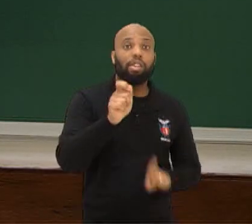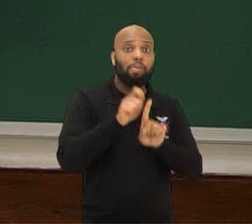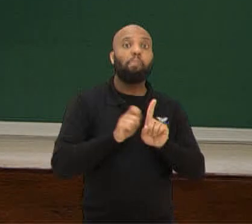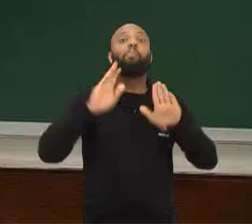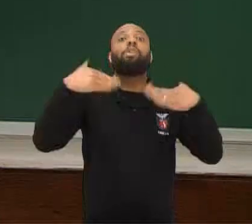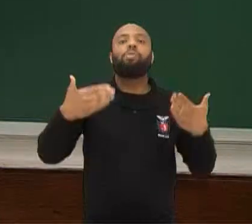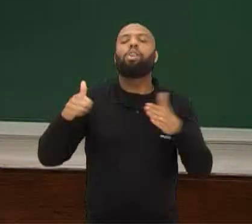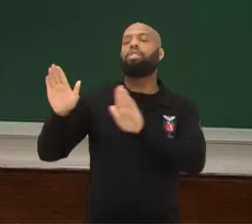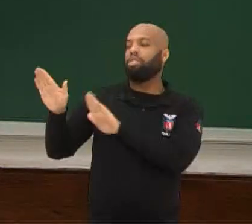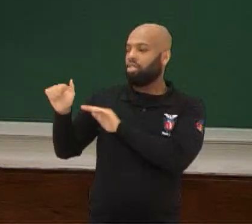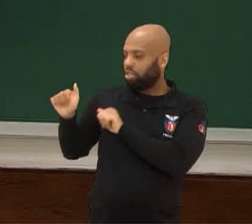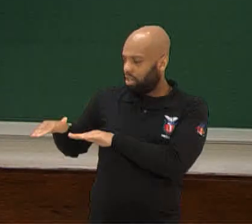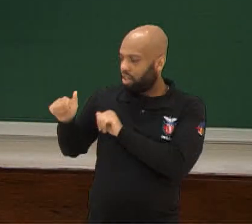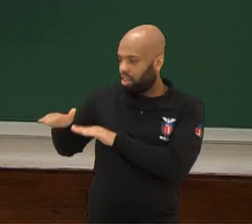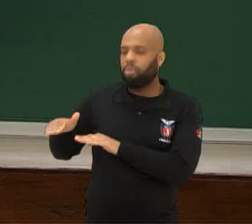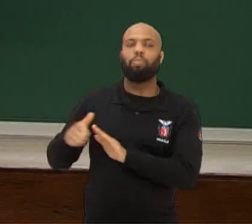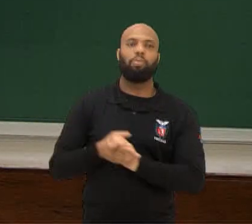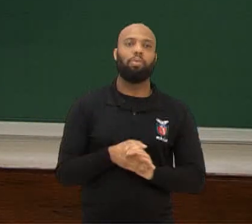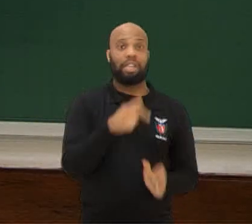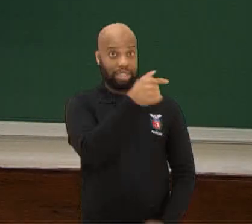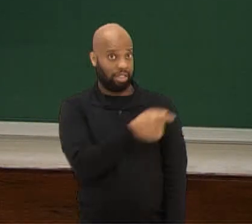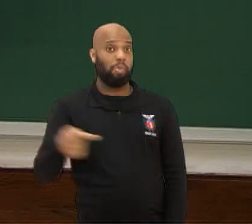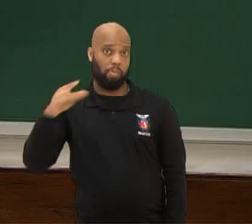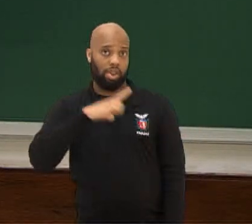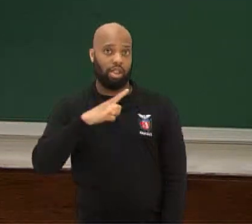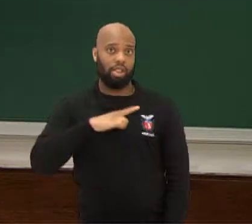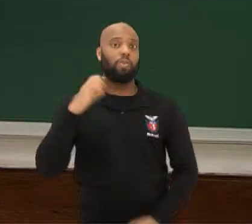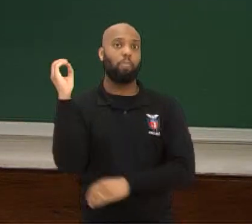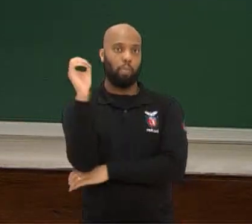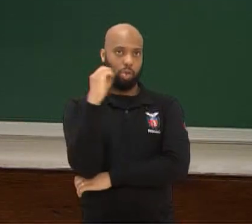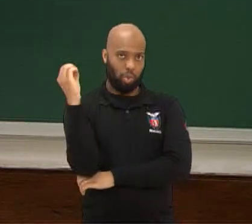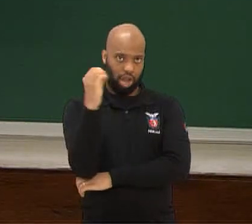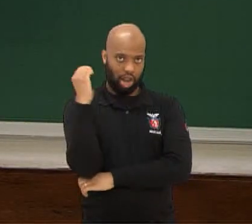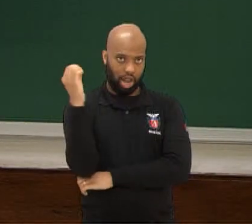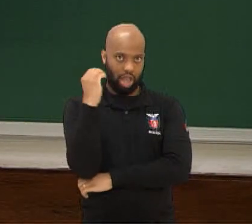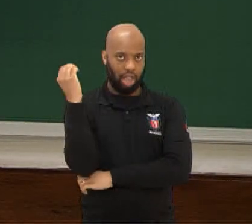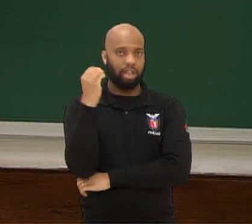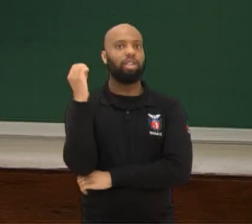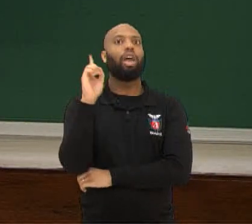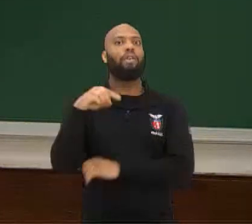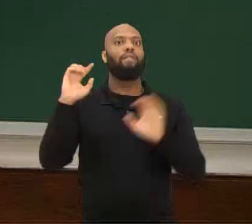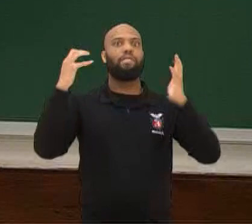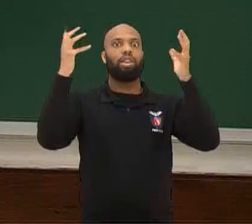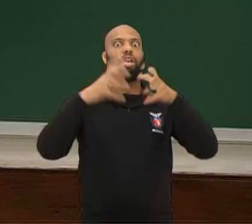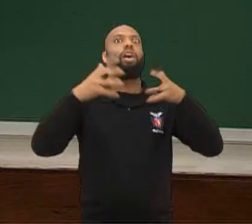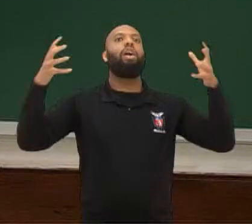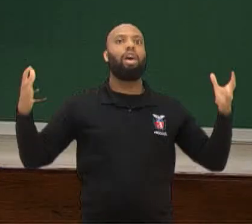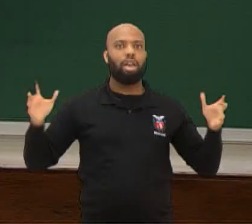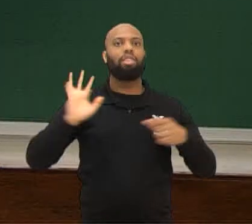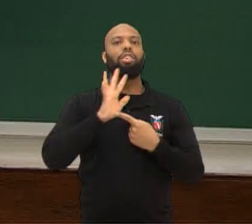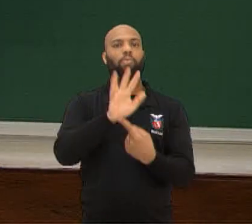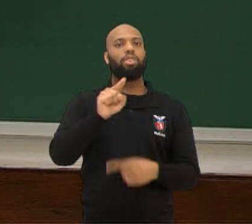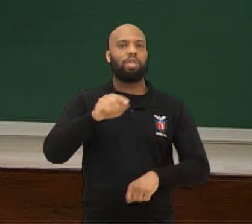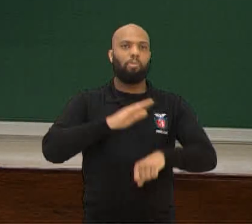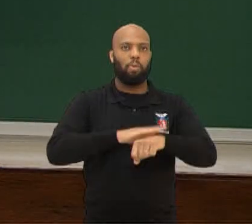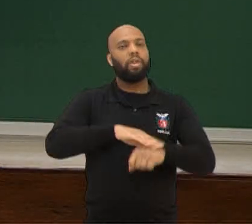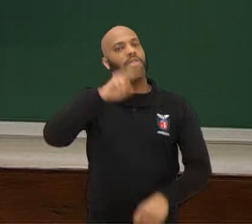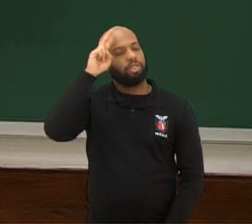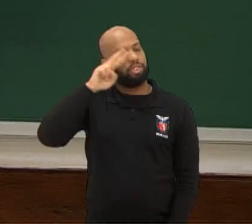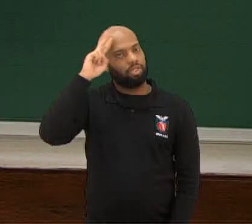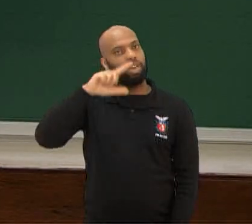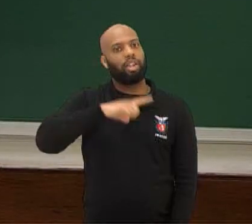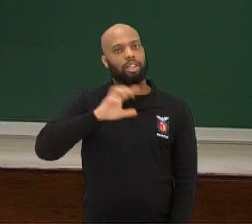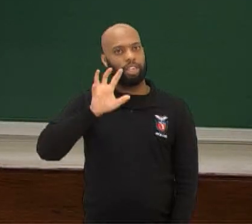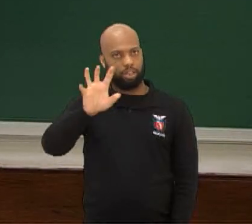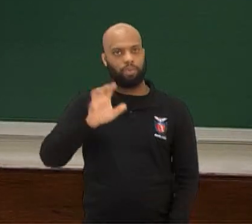de setembro, através da Semana Farroupilha. E em Porto Alegre ela é uma festa muito grande que trata desse momento histórico ali